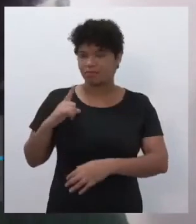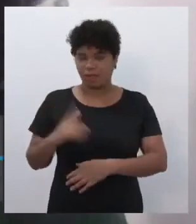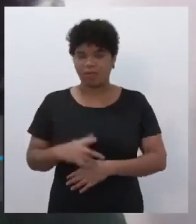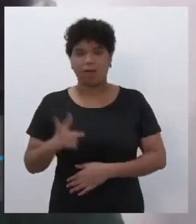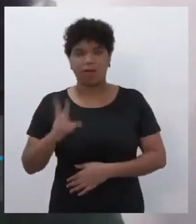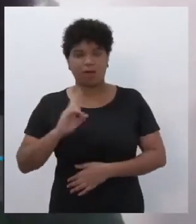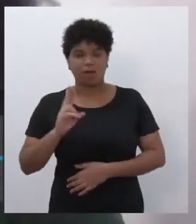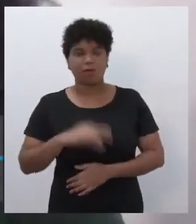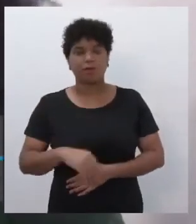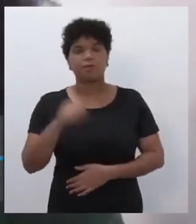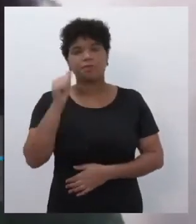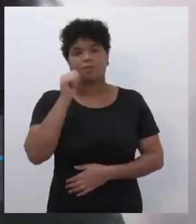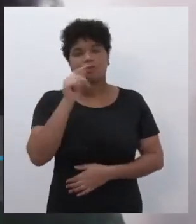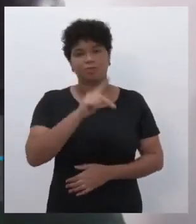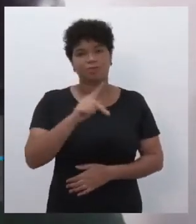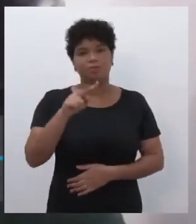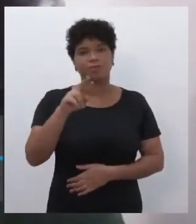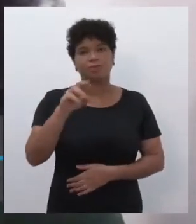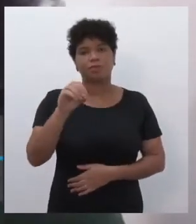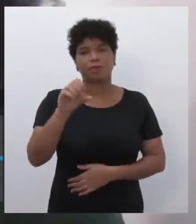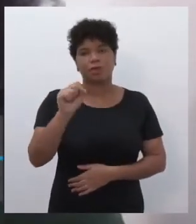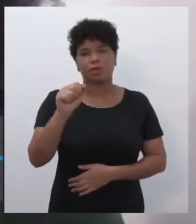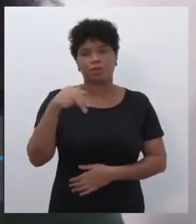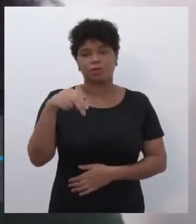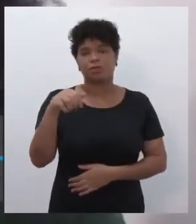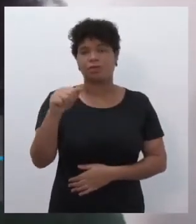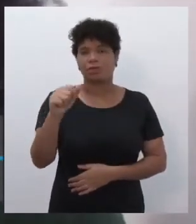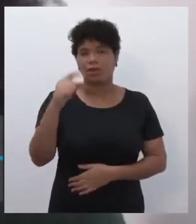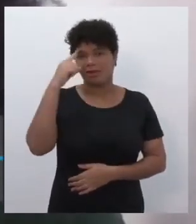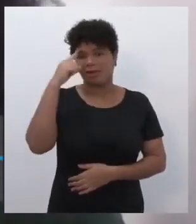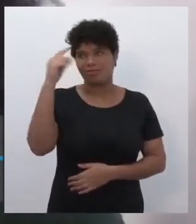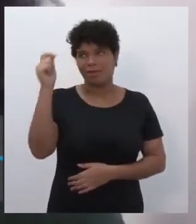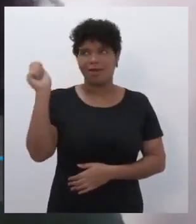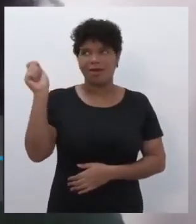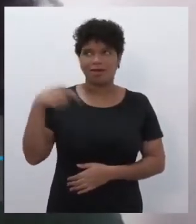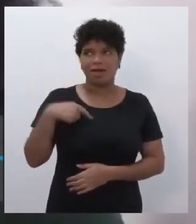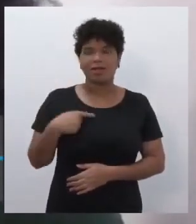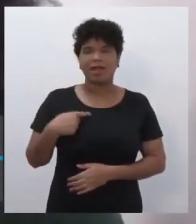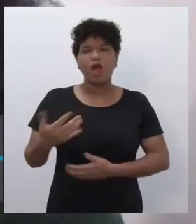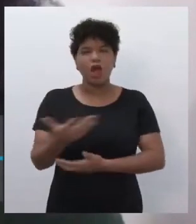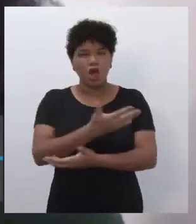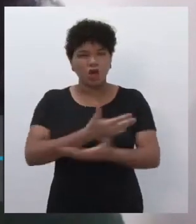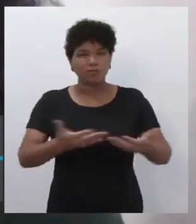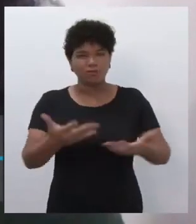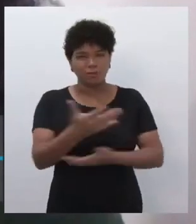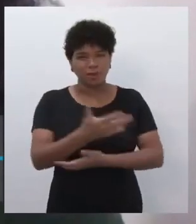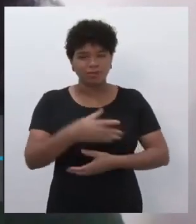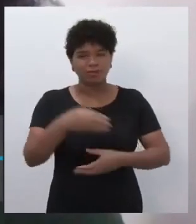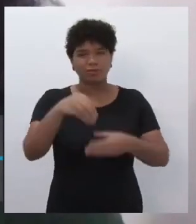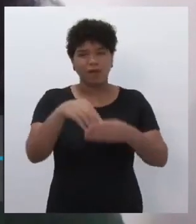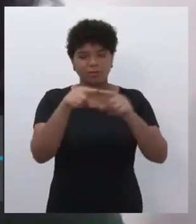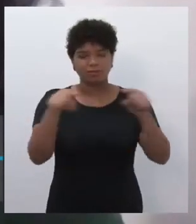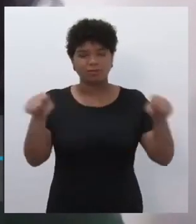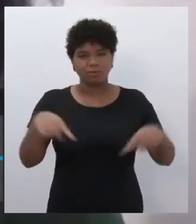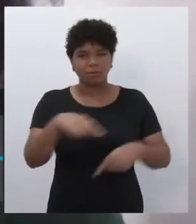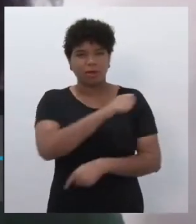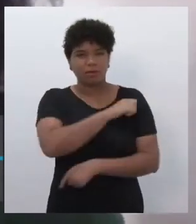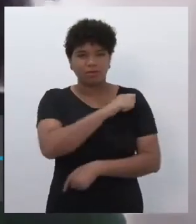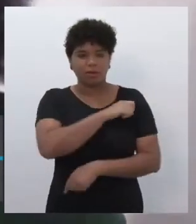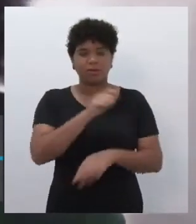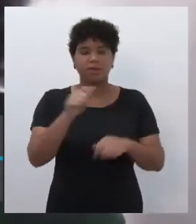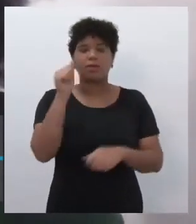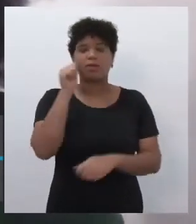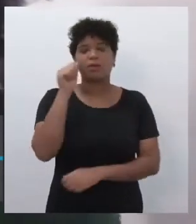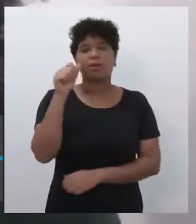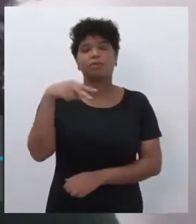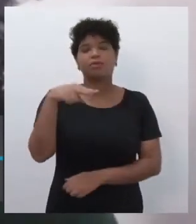sugeriu uma sala de aula invertida. A professora Lúcia falou de dados numéricos. A professora Maria Aparecida,